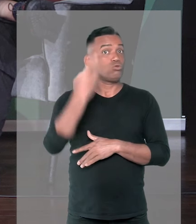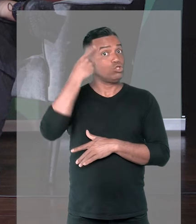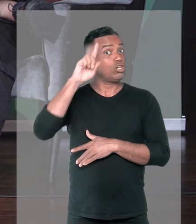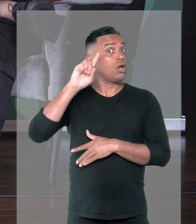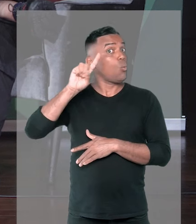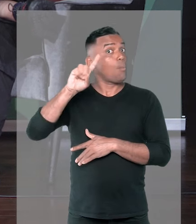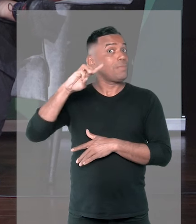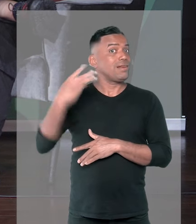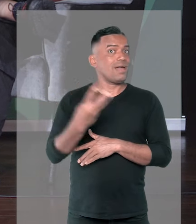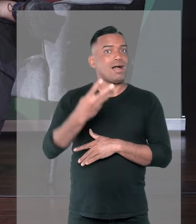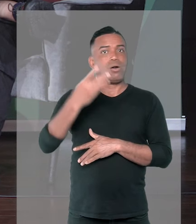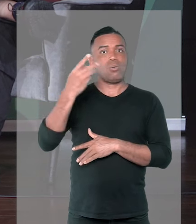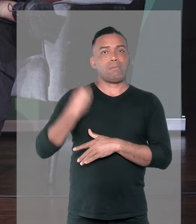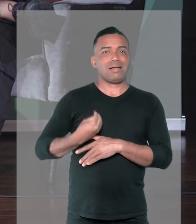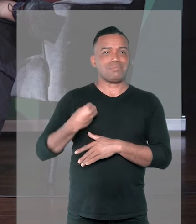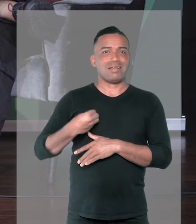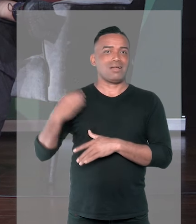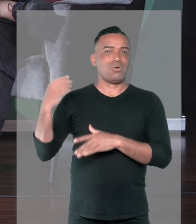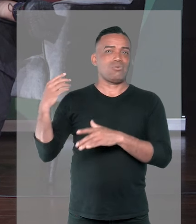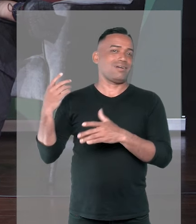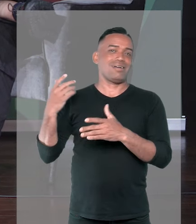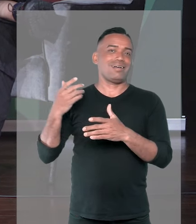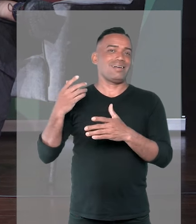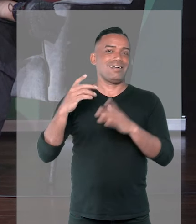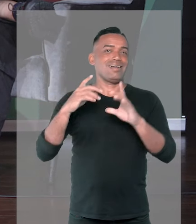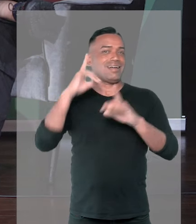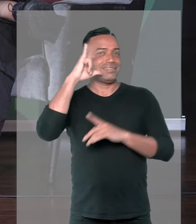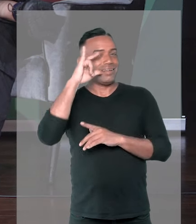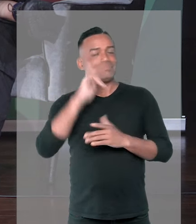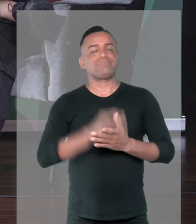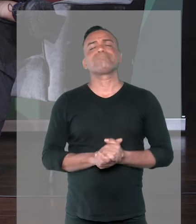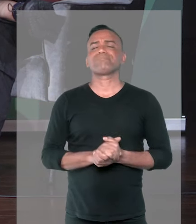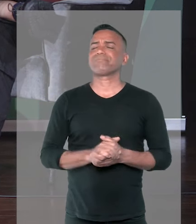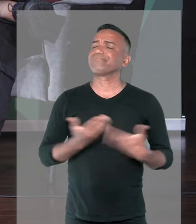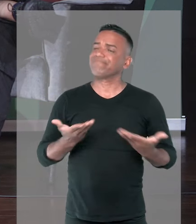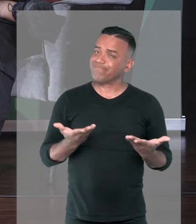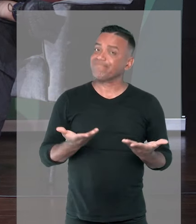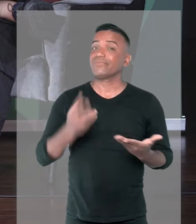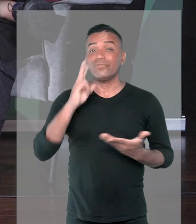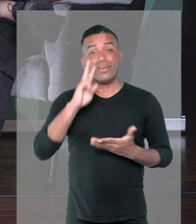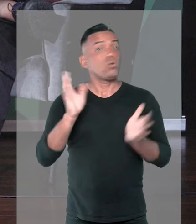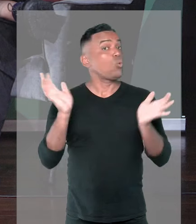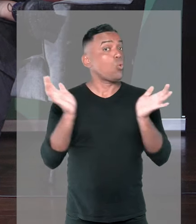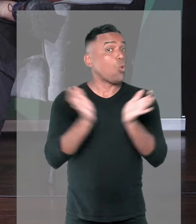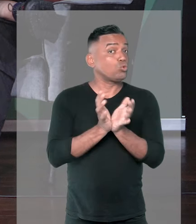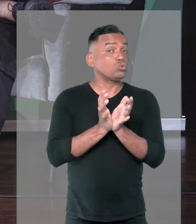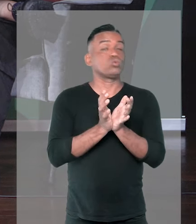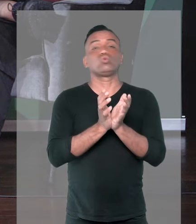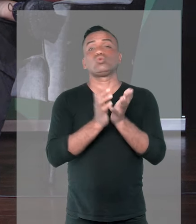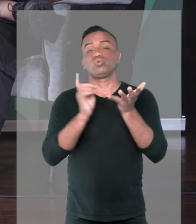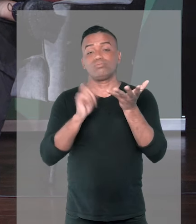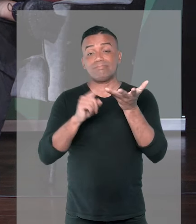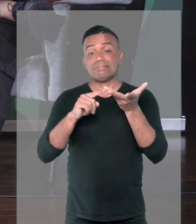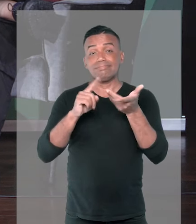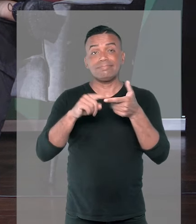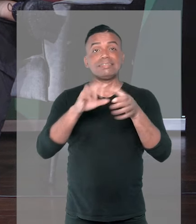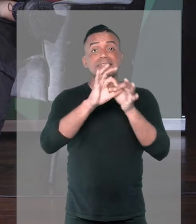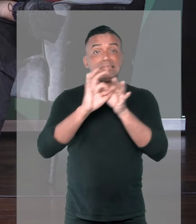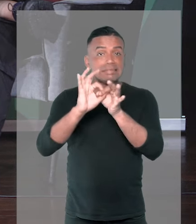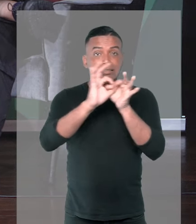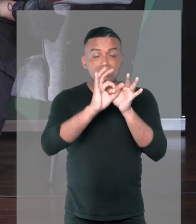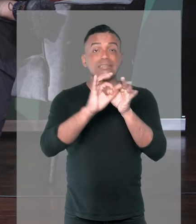pronto veja o que que tá em andamento Aí eh a o conjunto de fluxos de